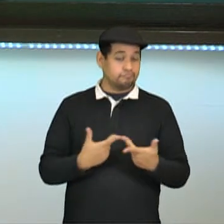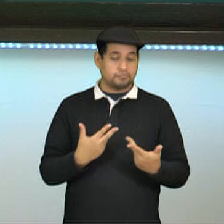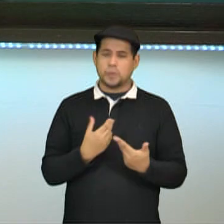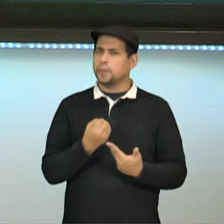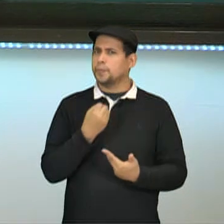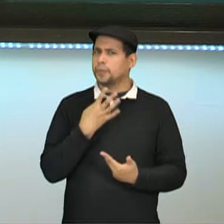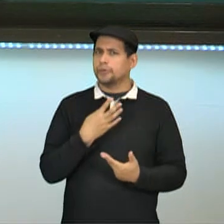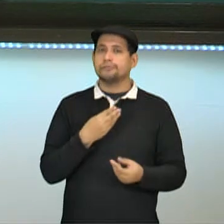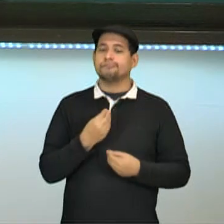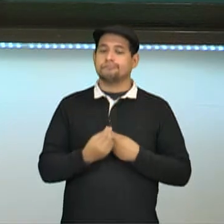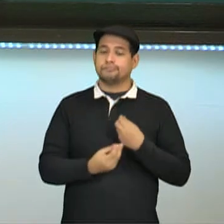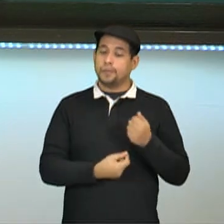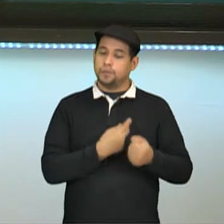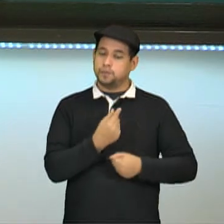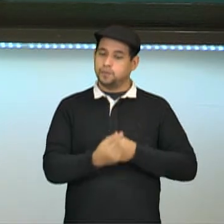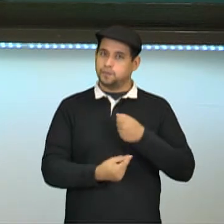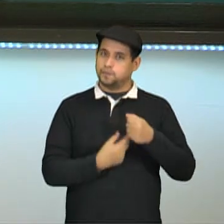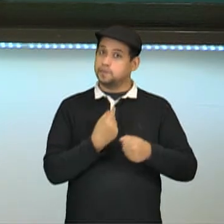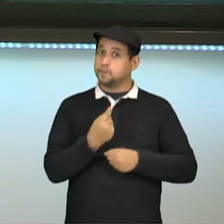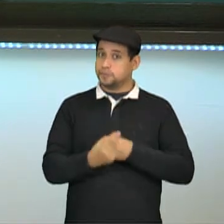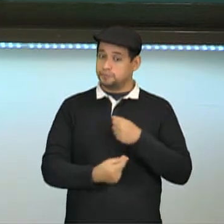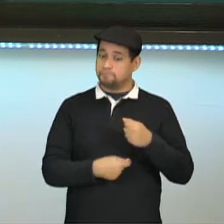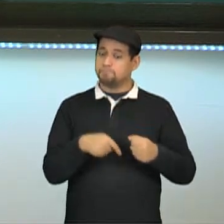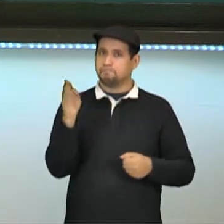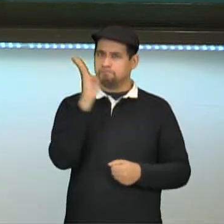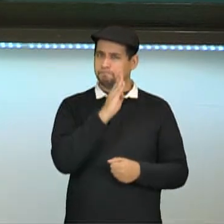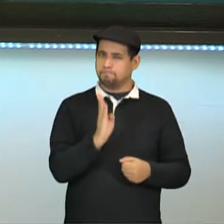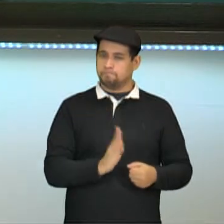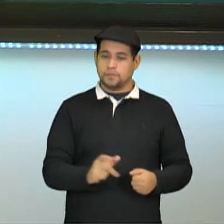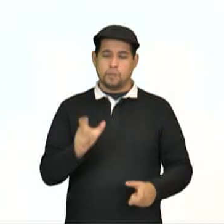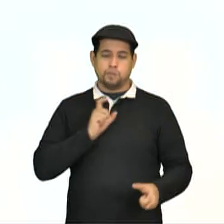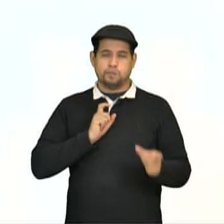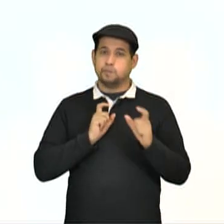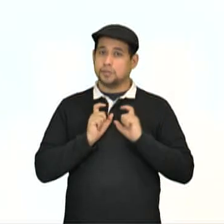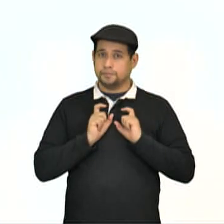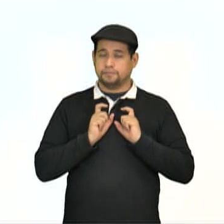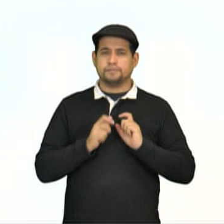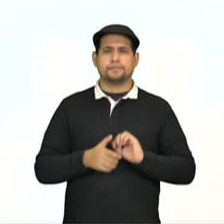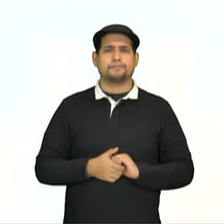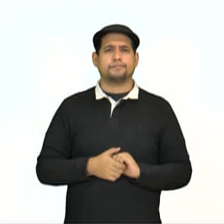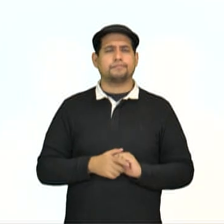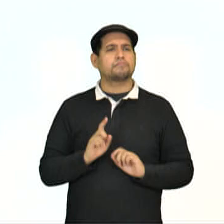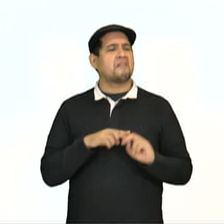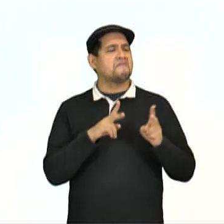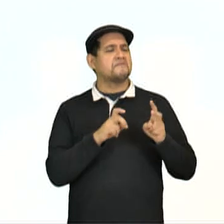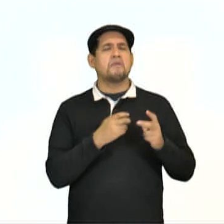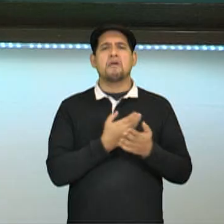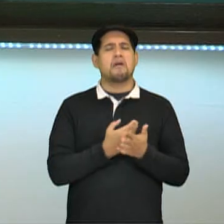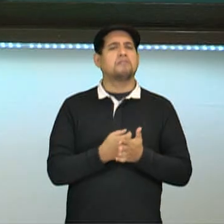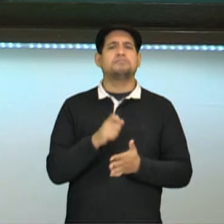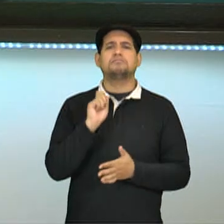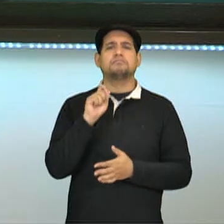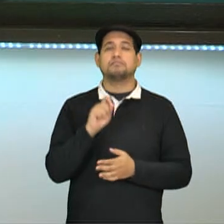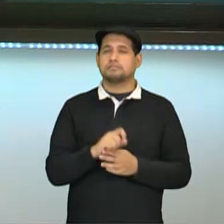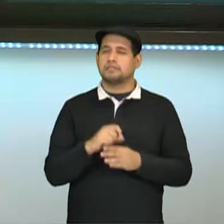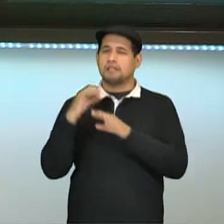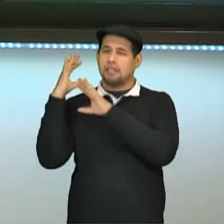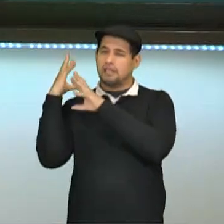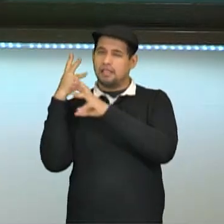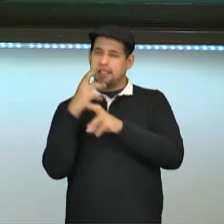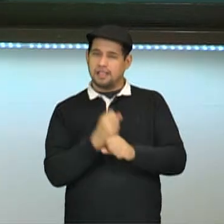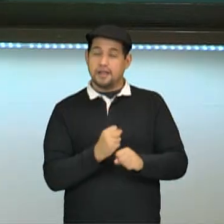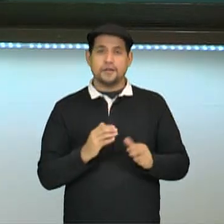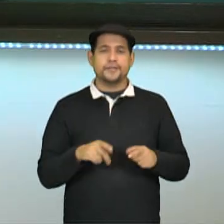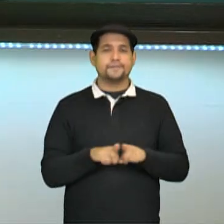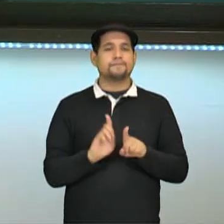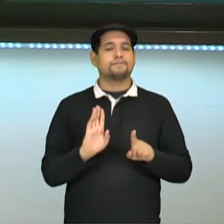benefícios com a economia aqui do Brasil. O que nós vimos nessa aula, Vamos dar uma retomada?